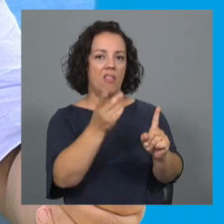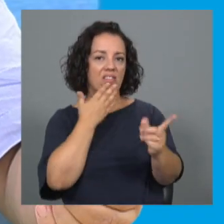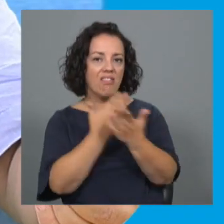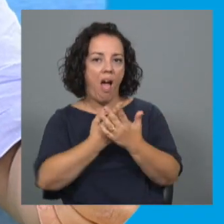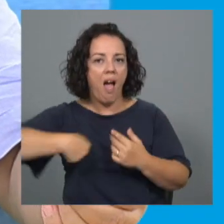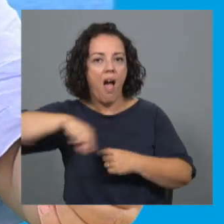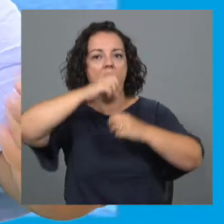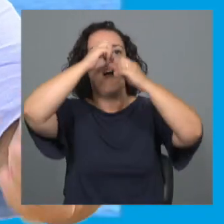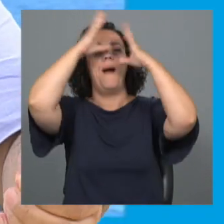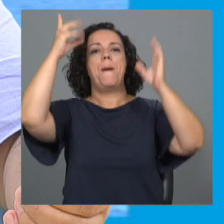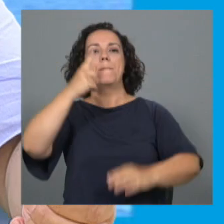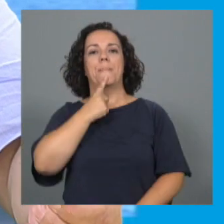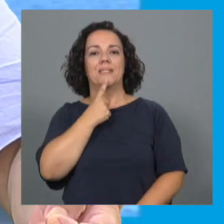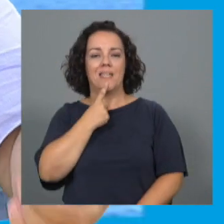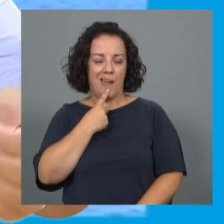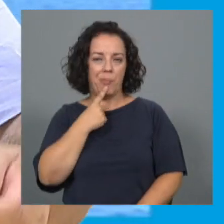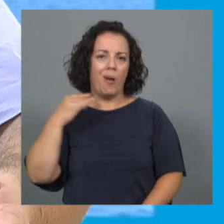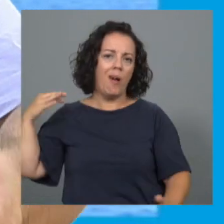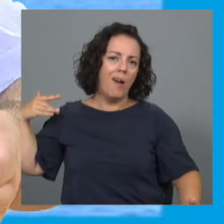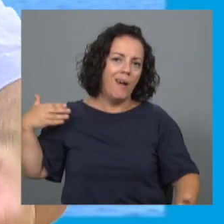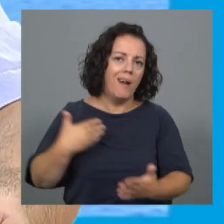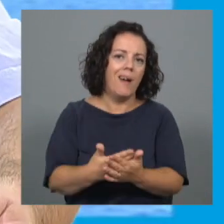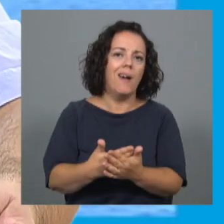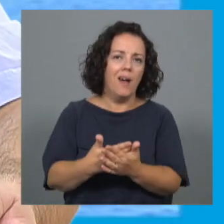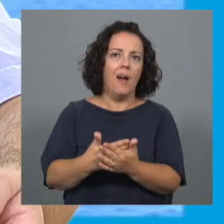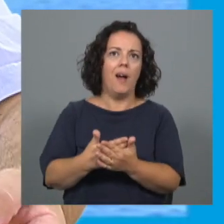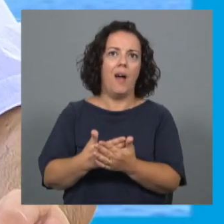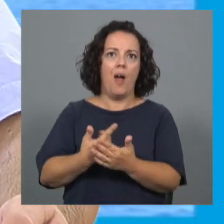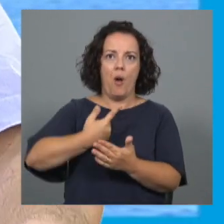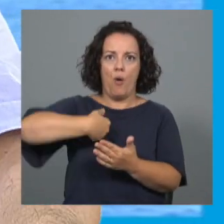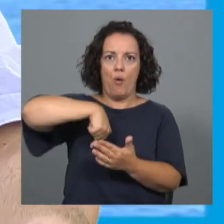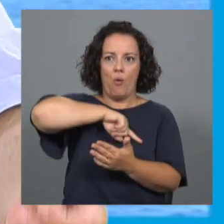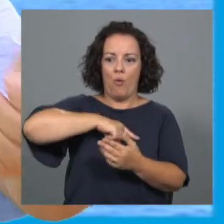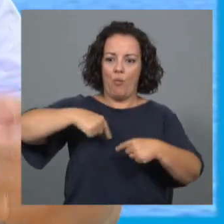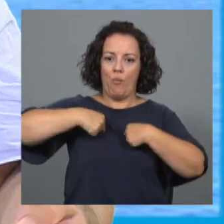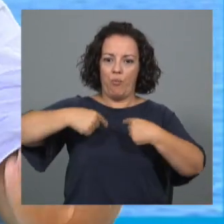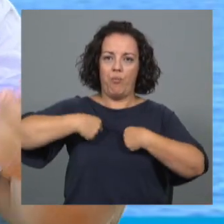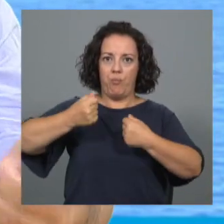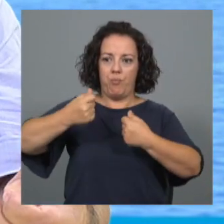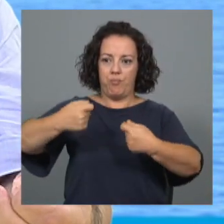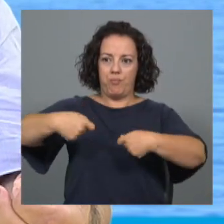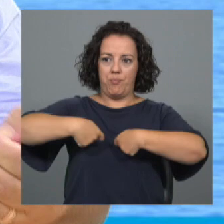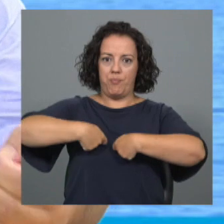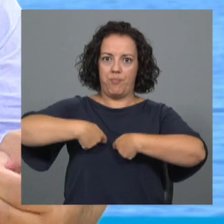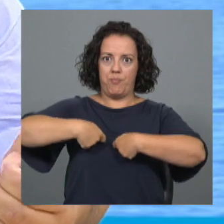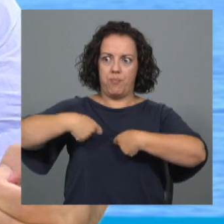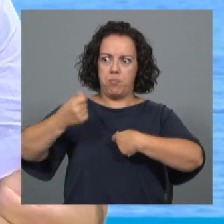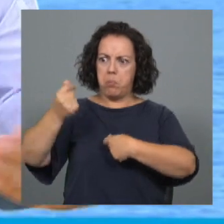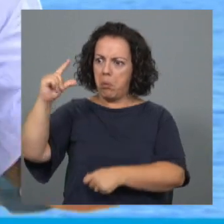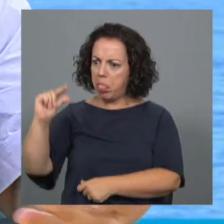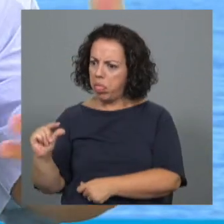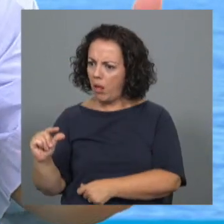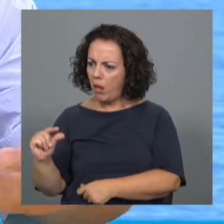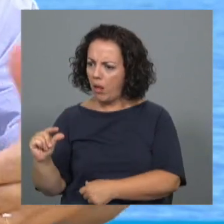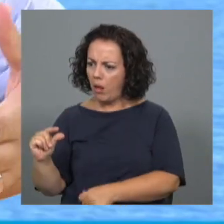se anda a fazer em relação àqueles que se estão a financiar com um valor particularmente inferior àquele com que,